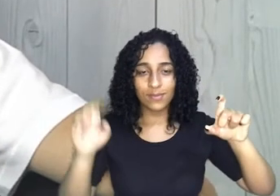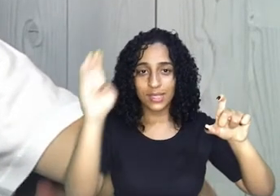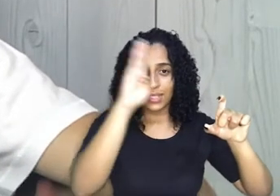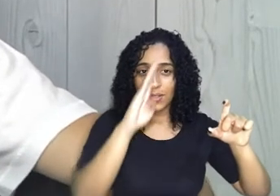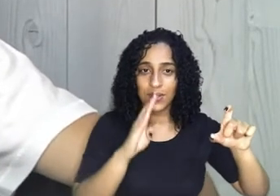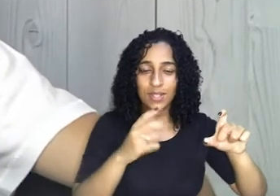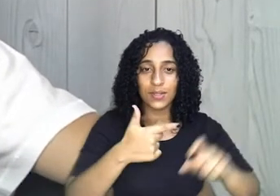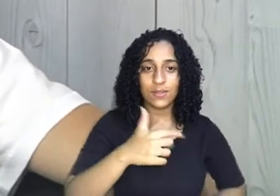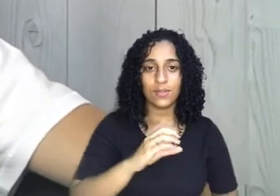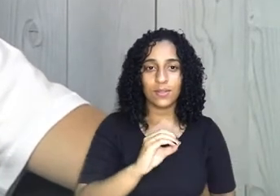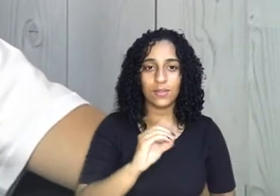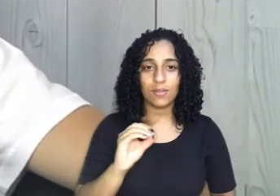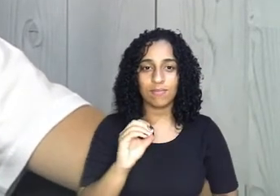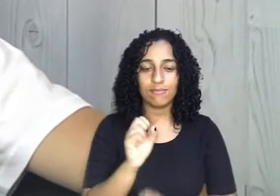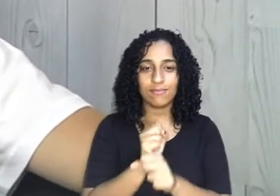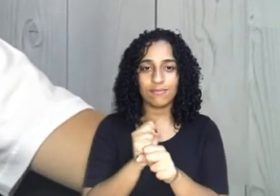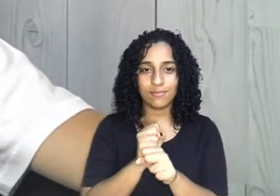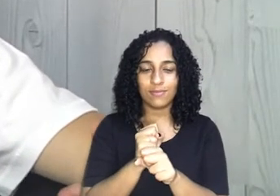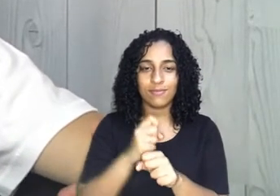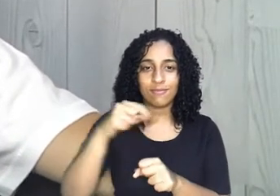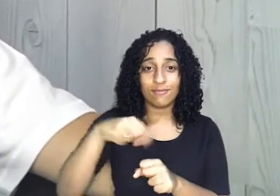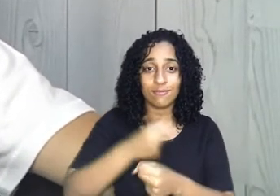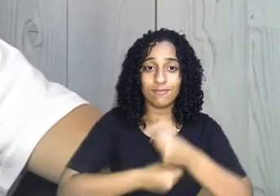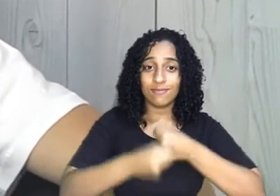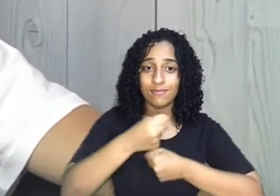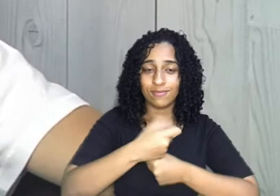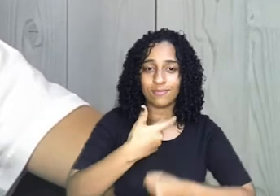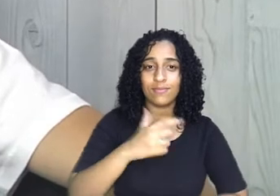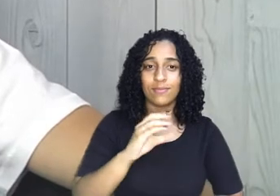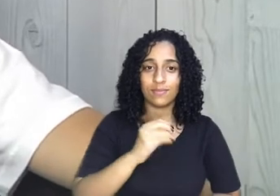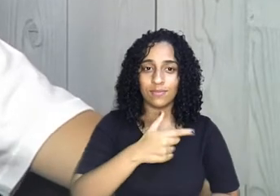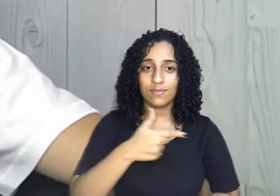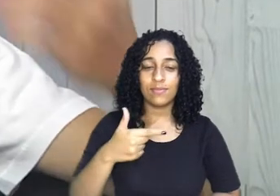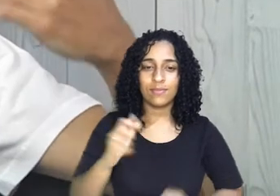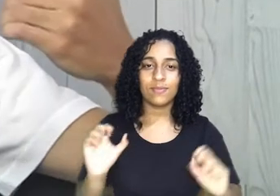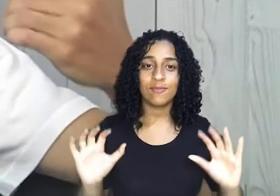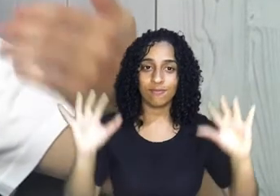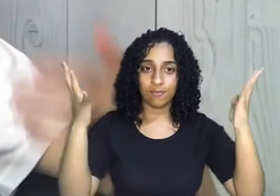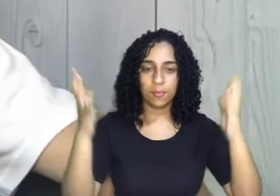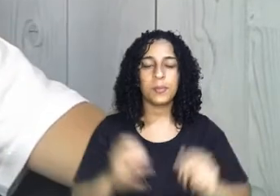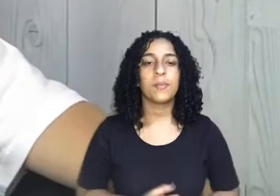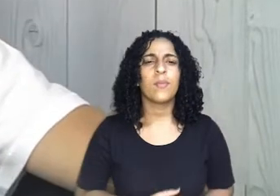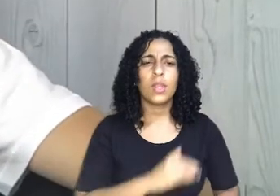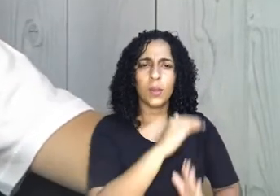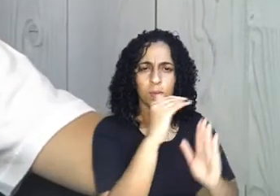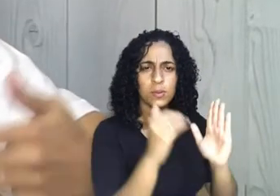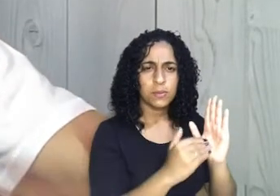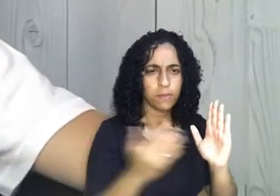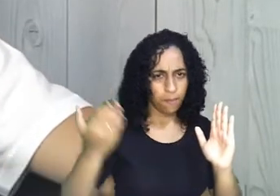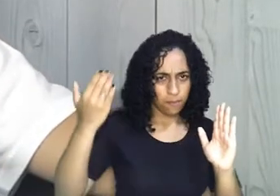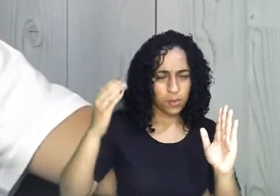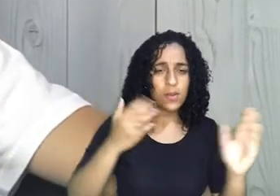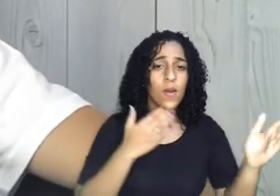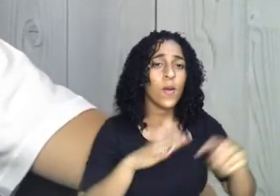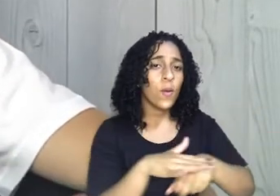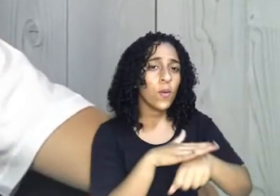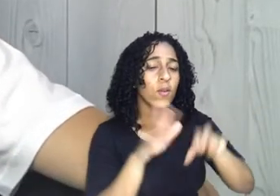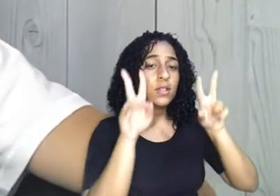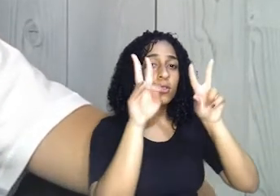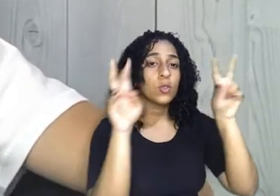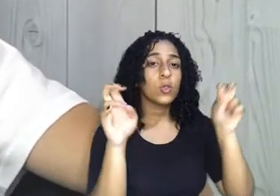e ao Bicentenário que comemoramos nesse ano de 2002 no último bloco Estávamos conversando sobre